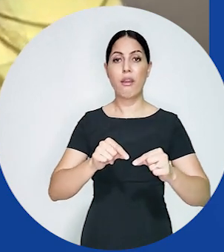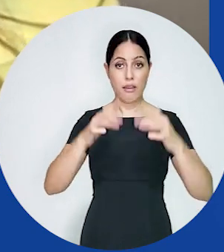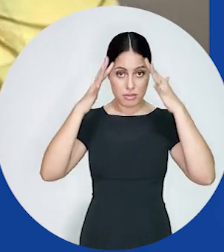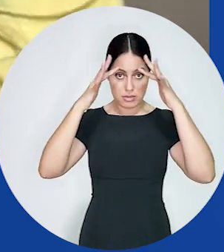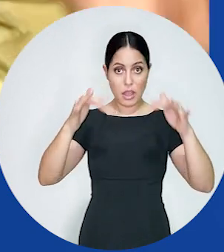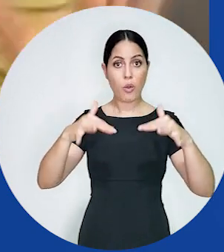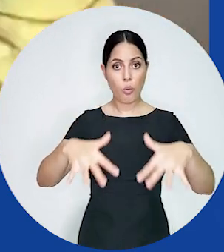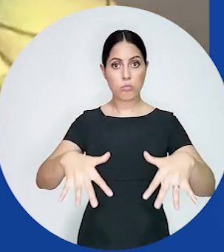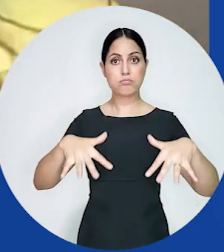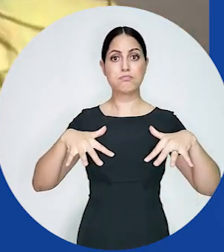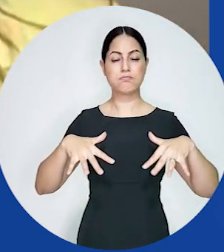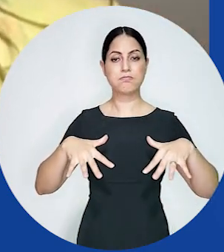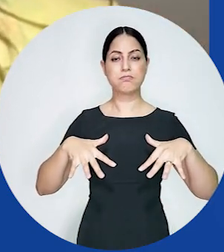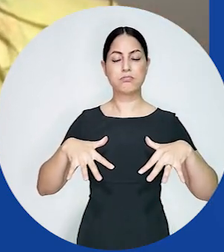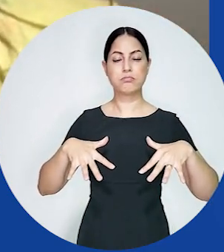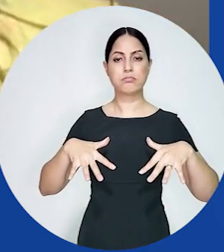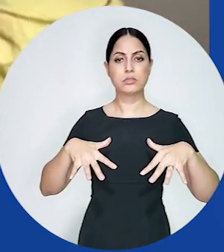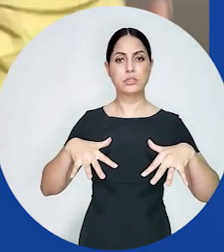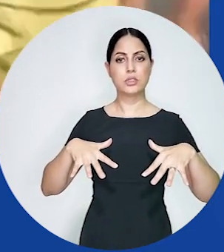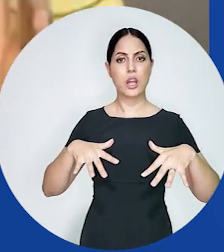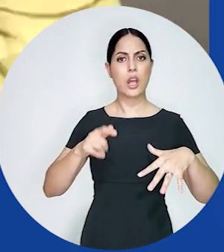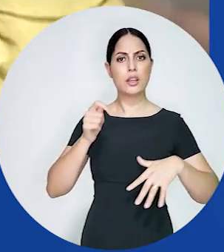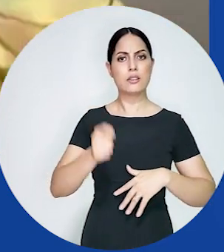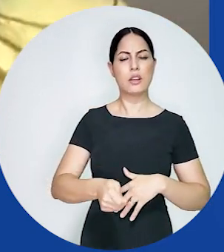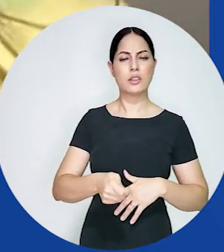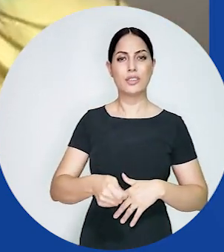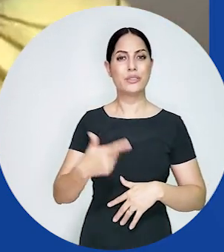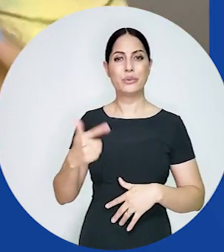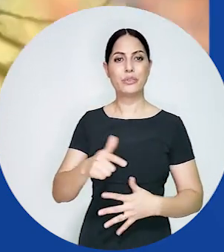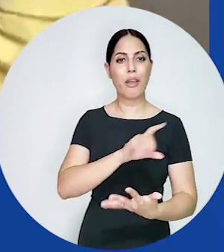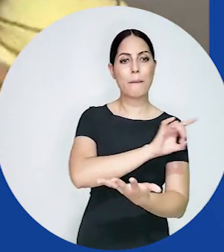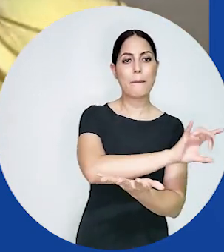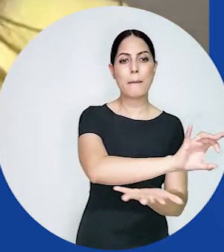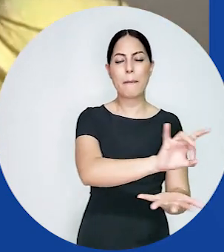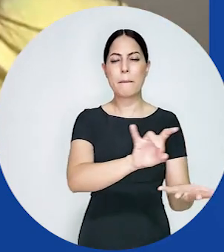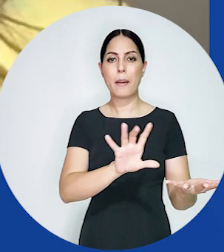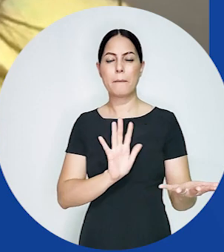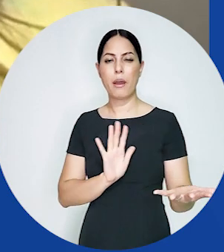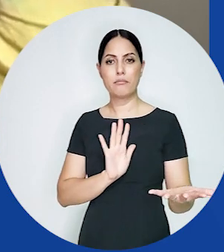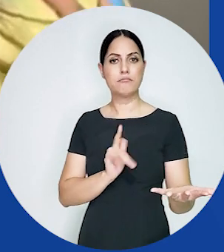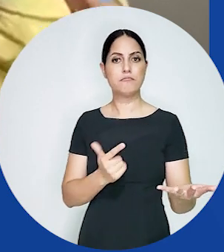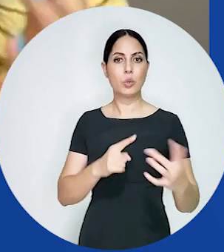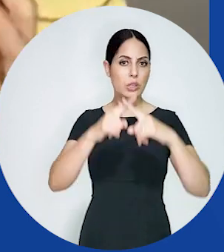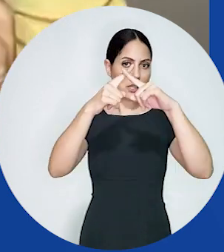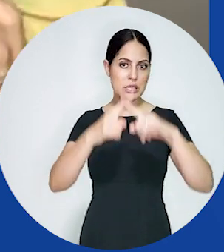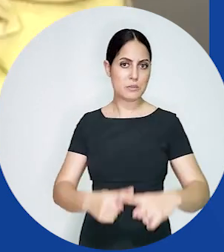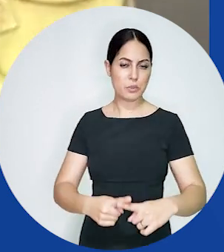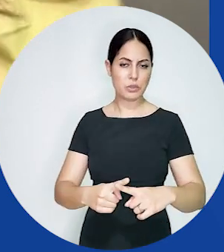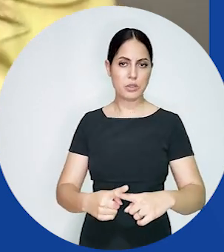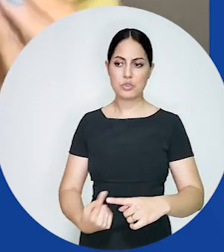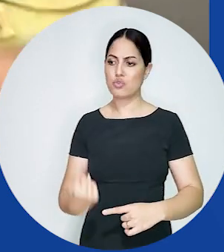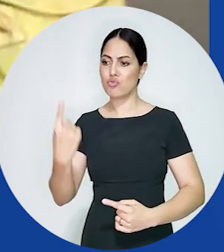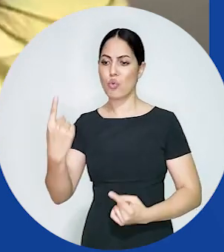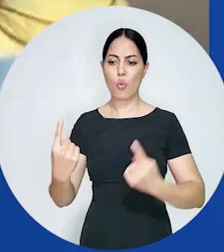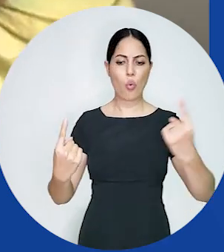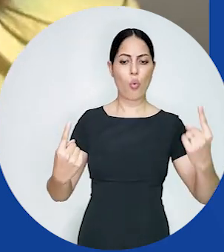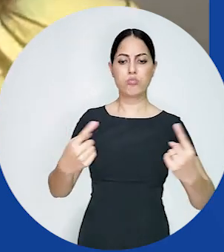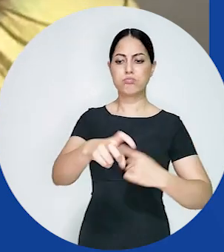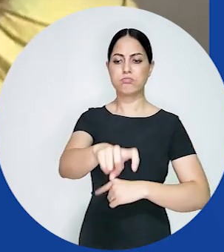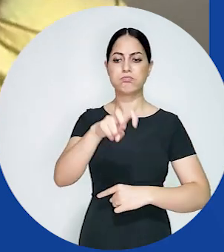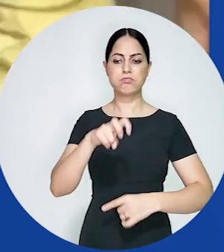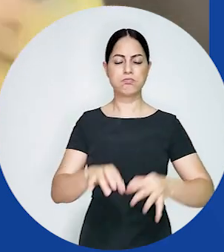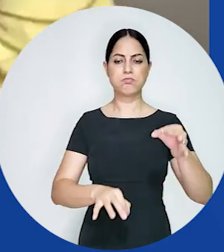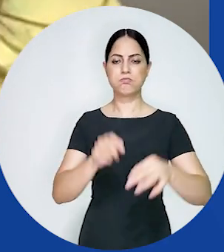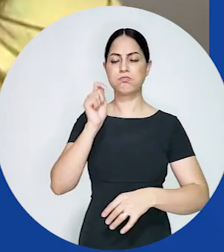publicada é a decisão da corte. Não de cada um. Não tem protagonismo individual para ter essa disputa